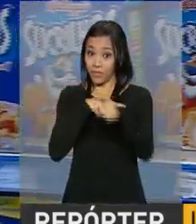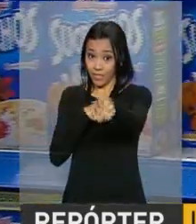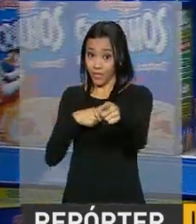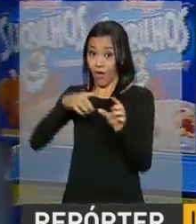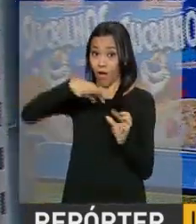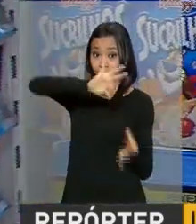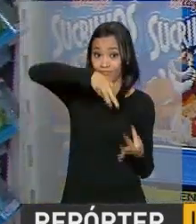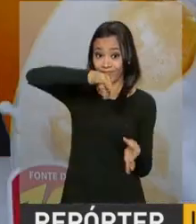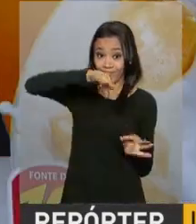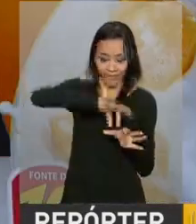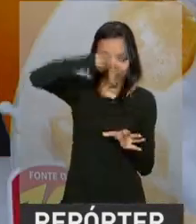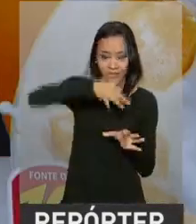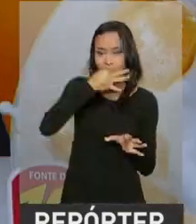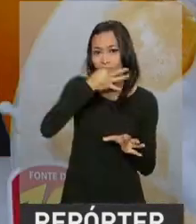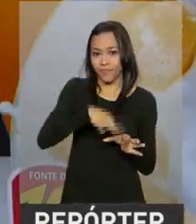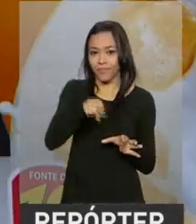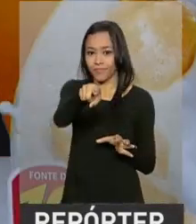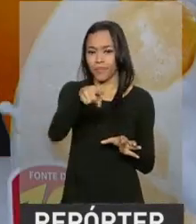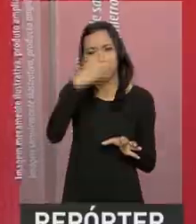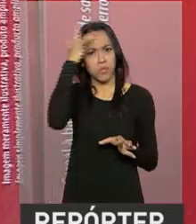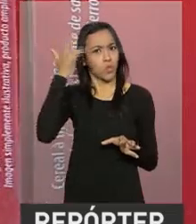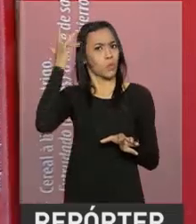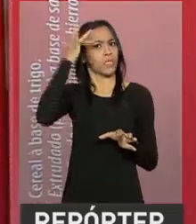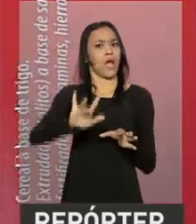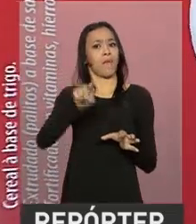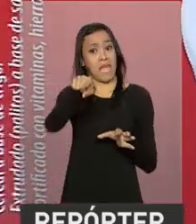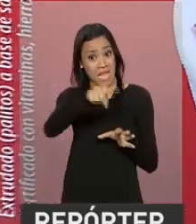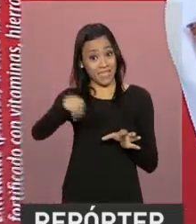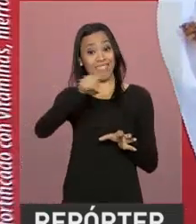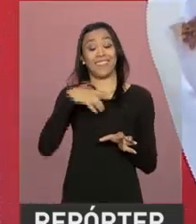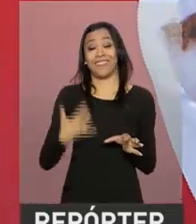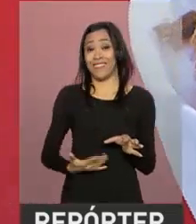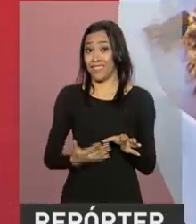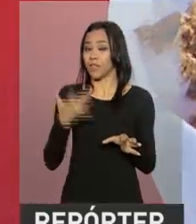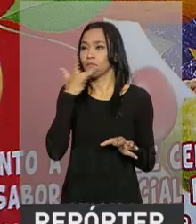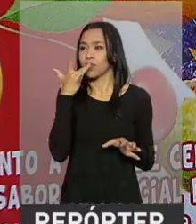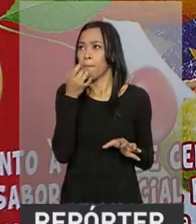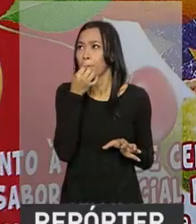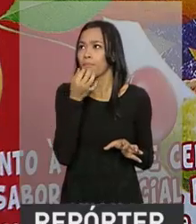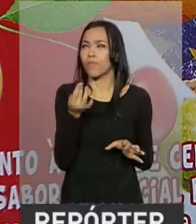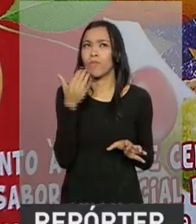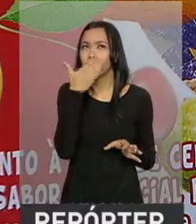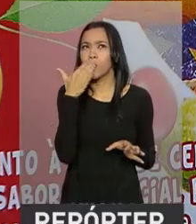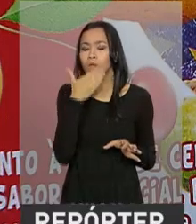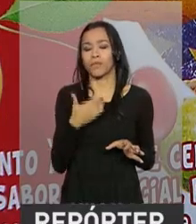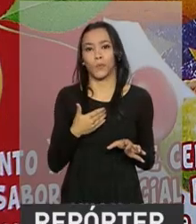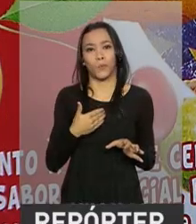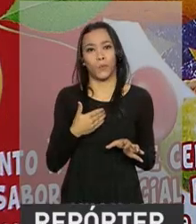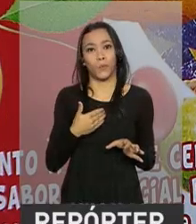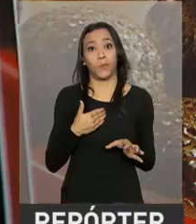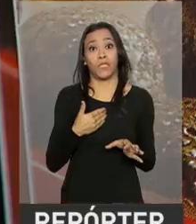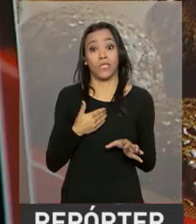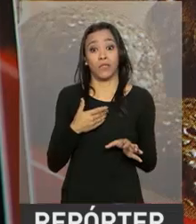matinais venham à mente o que muita gente não sabe é que esses produtos apesar do Sabor doce tem alto teor de